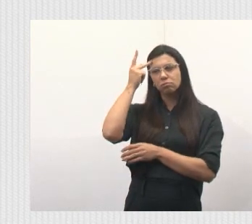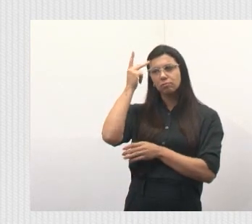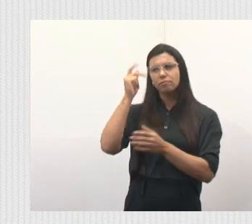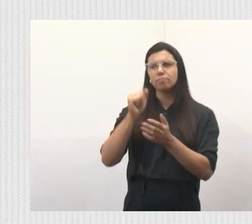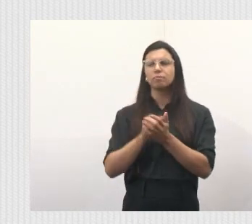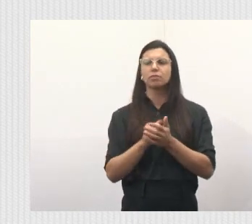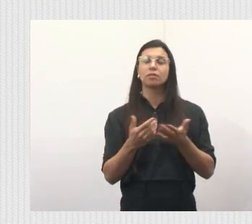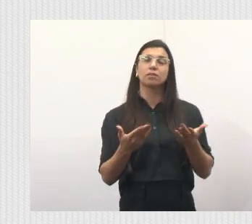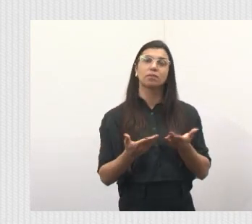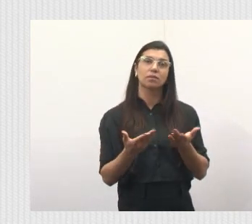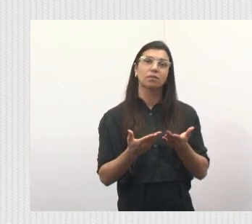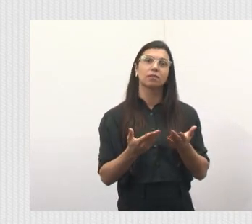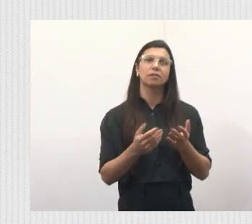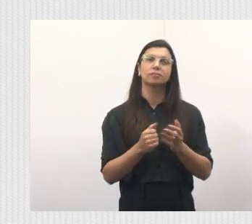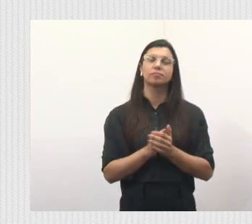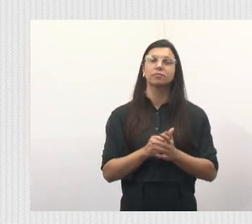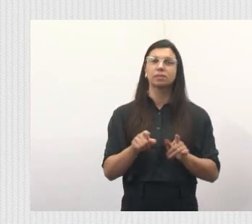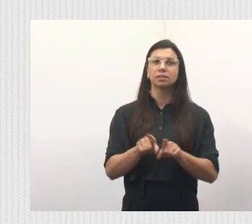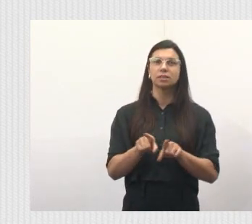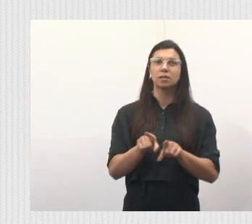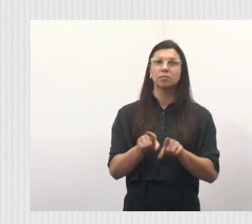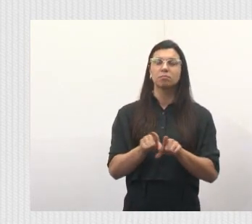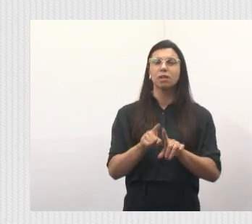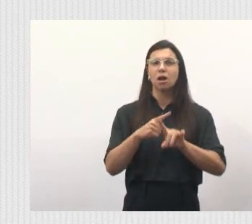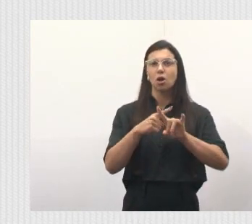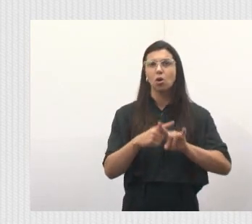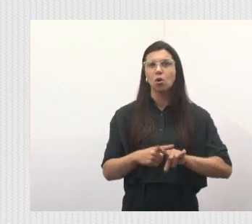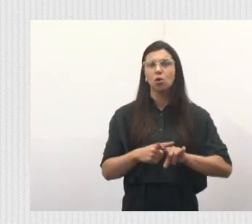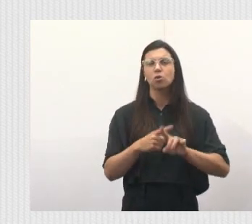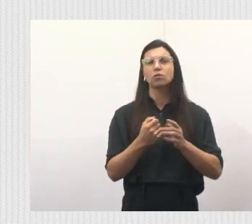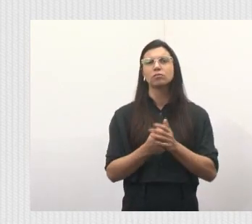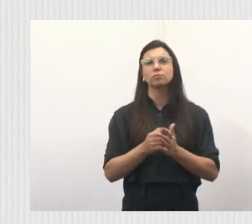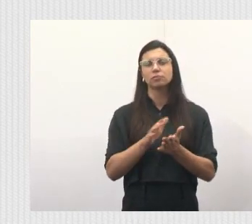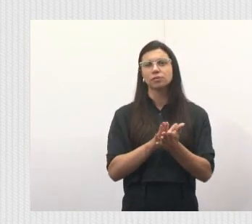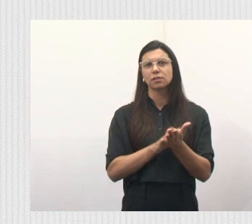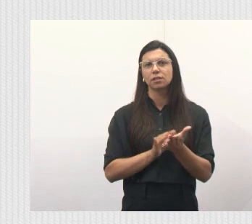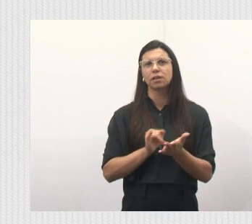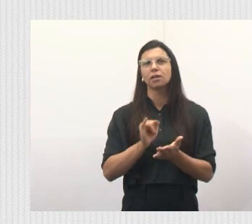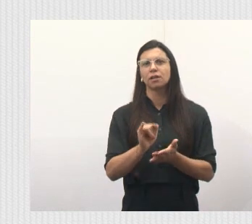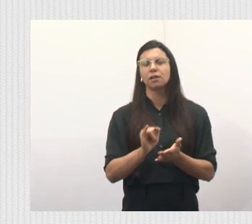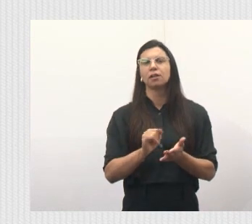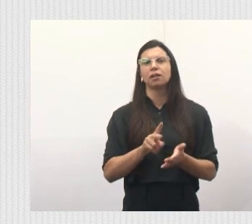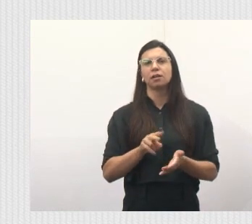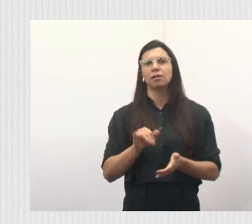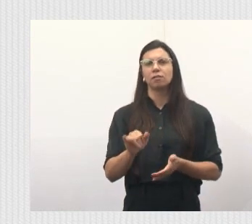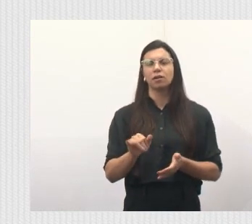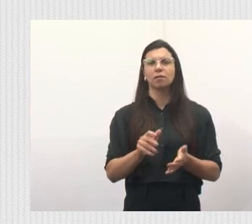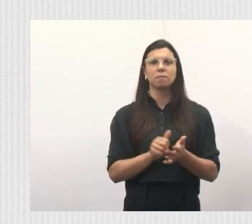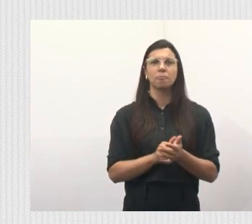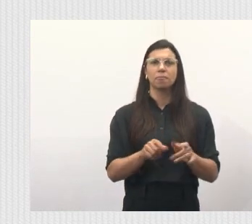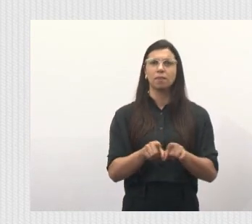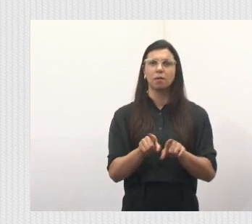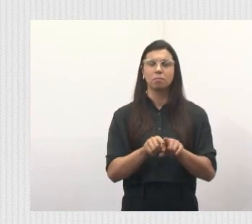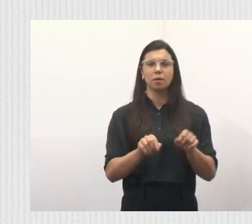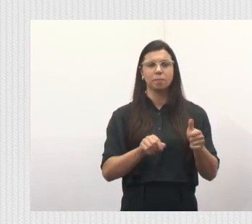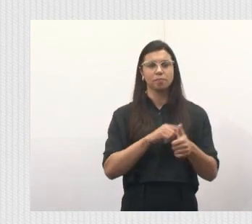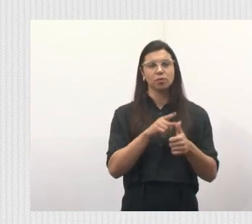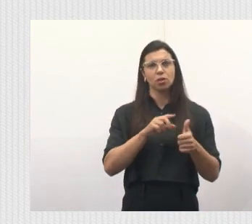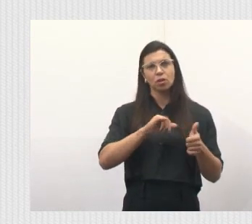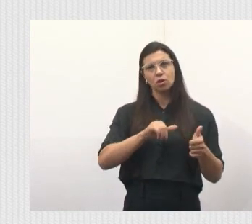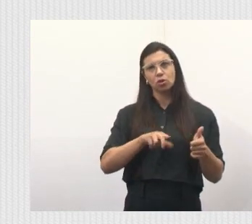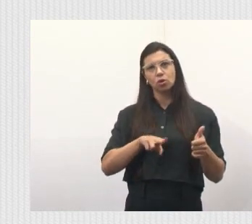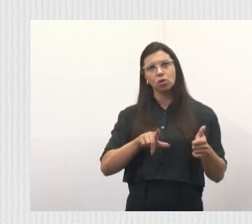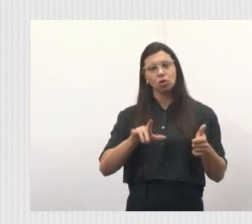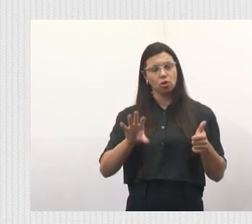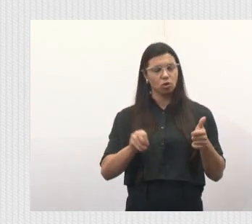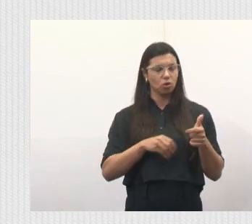ali do rugby. Então, um abraço aí ao Júlio, ao Marcelo, Pardal, ao Felipe, ao Eli,